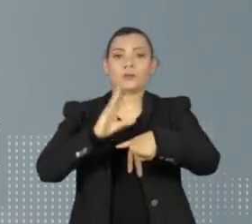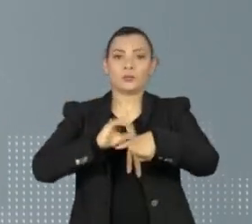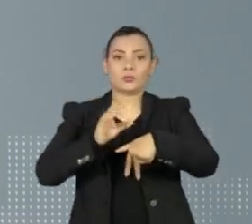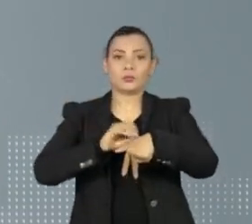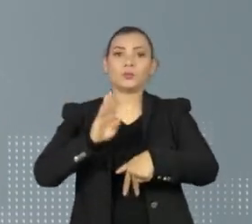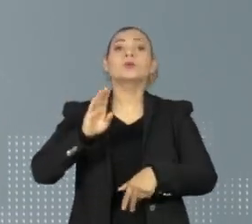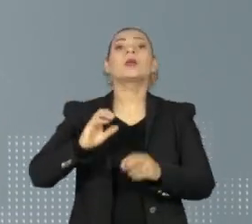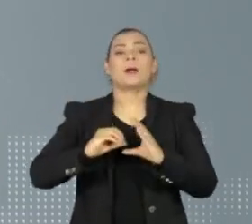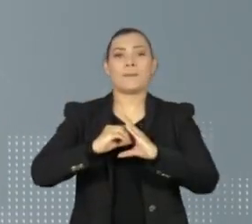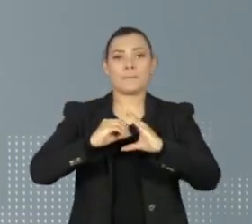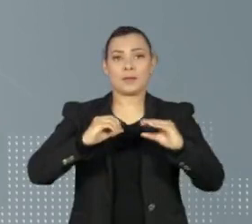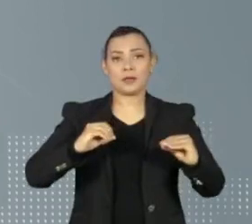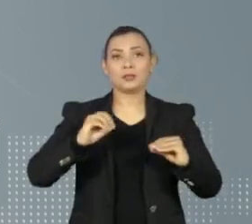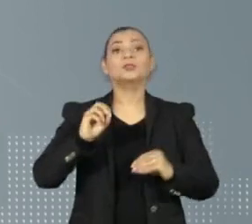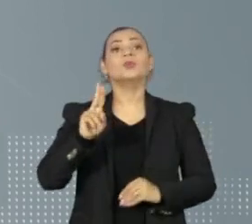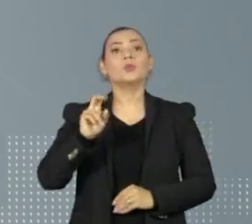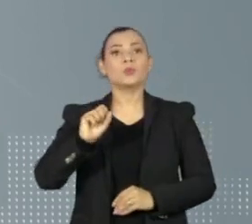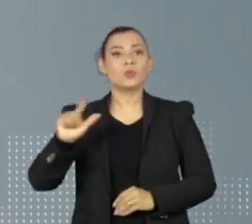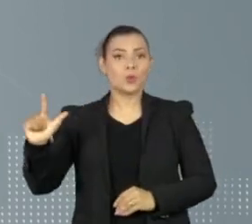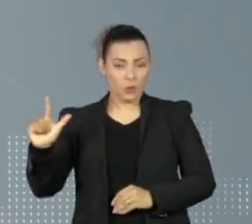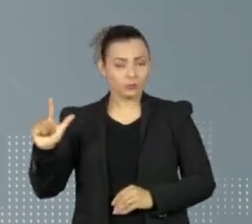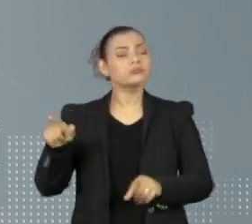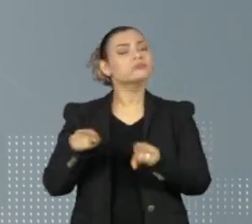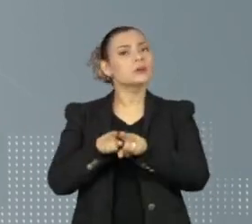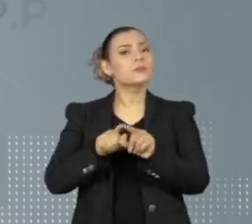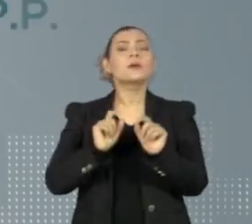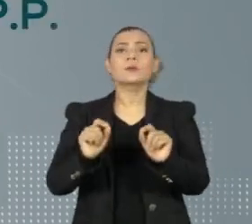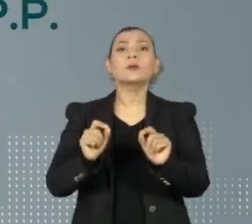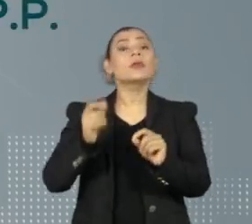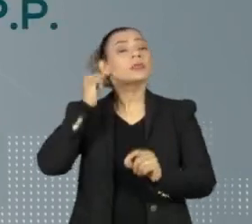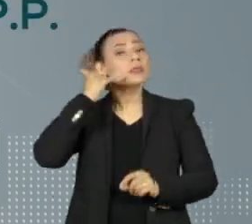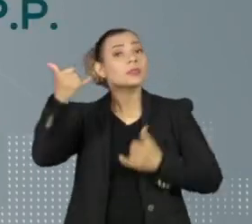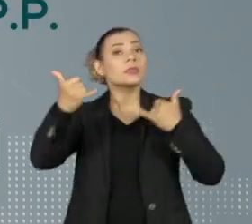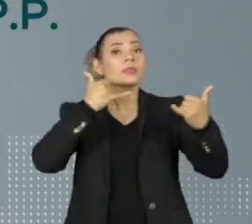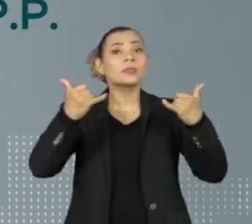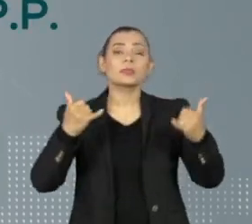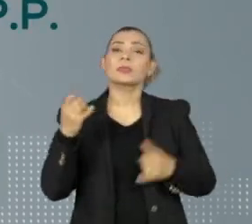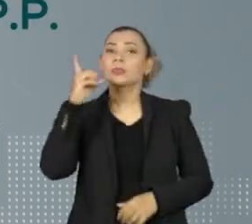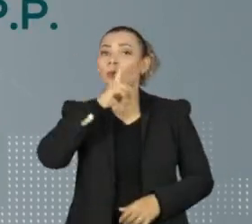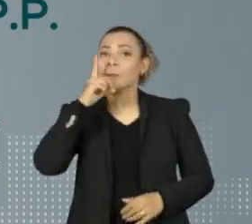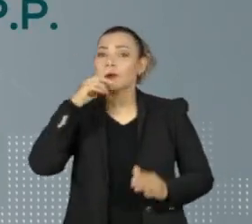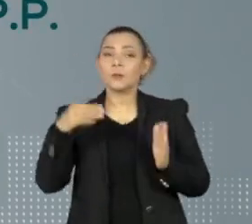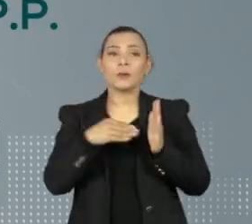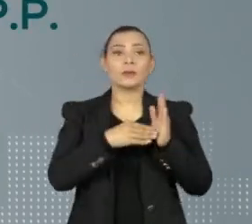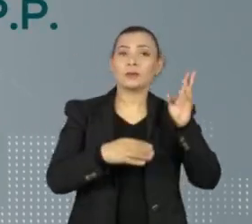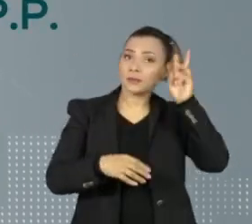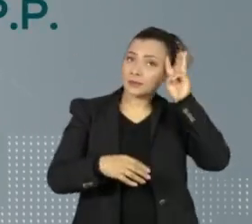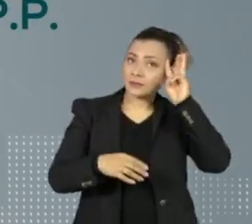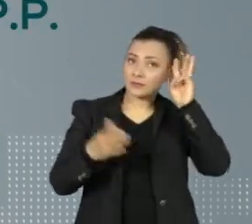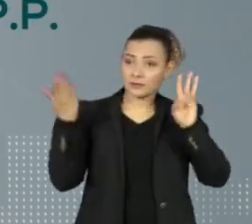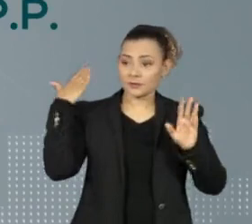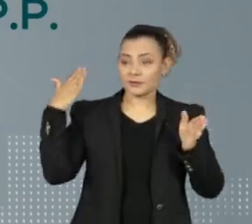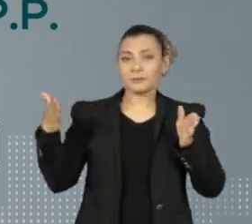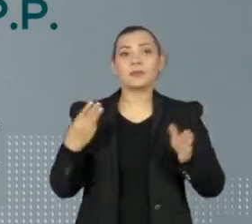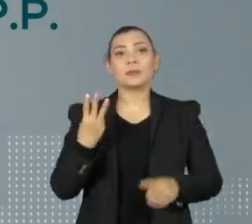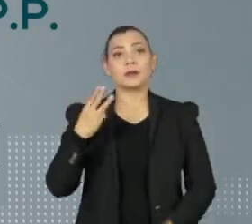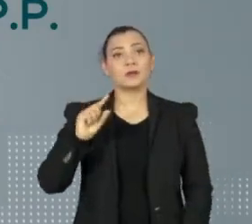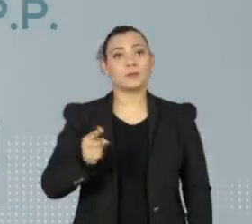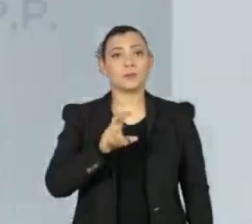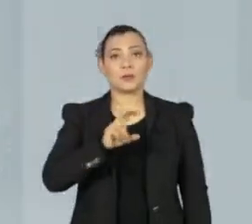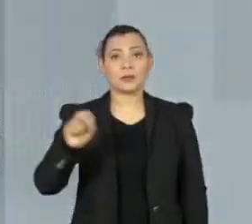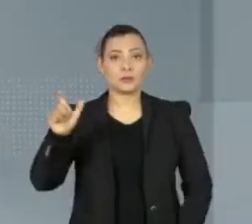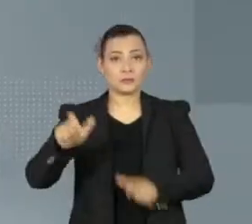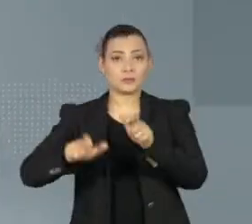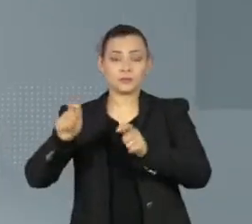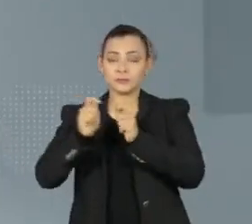de São Paulo o poder data ouviu 3.500 pessoas por telefone entre domingo e terça-feira a margem de erro é de dois